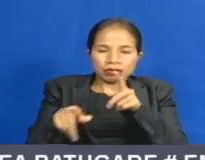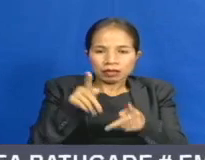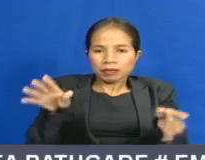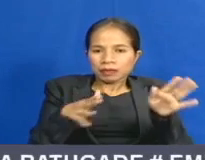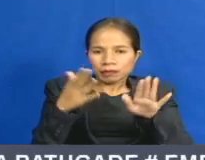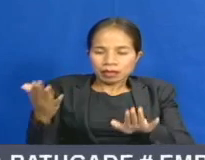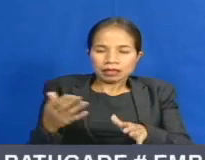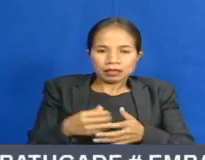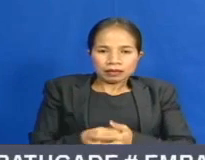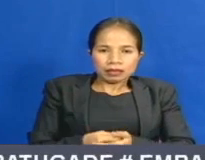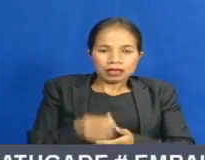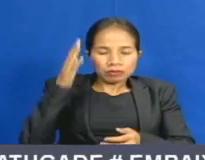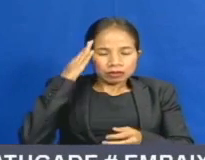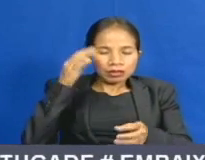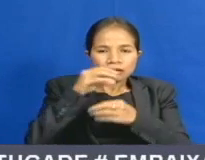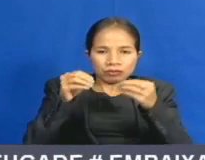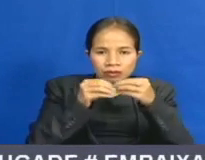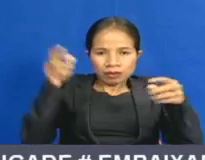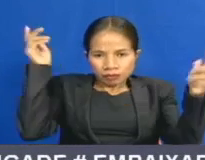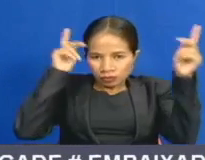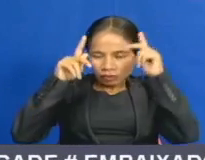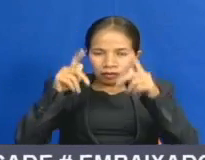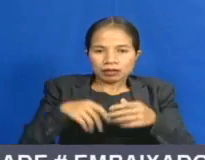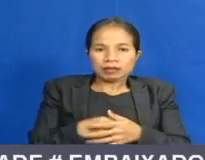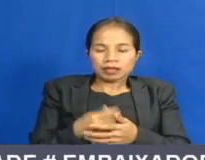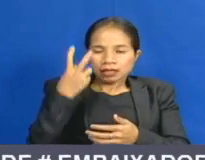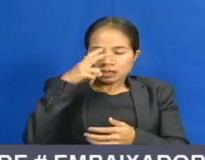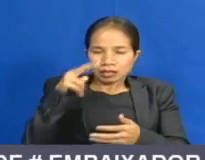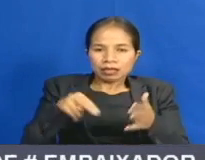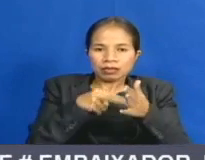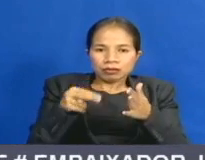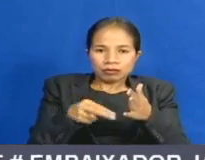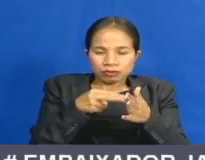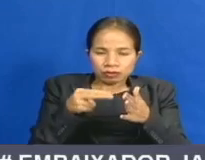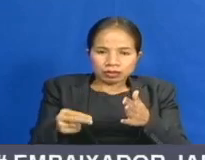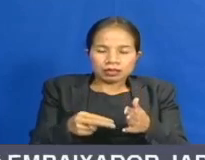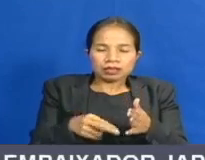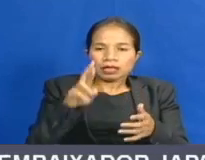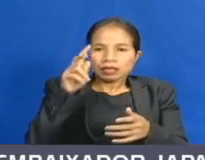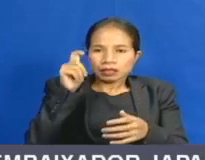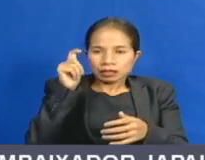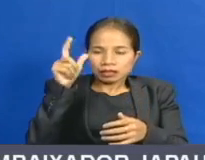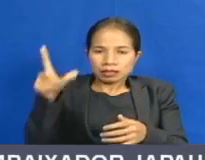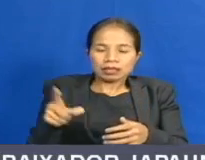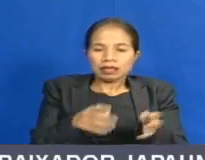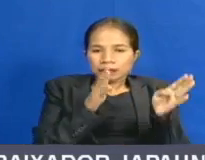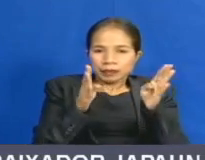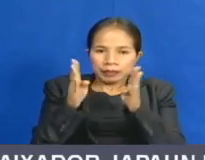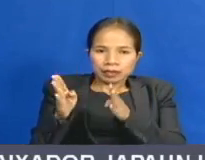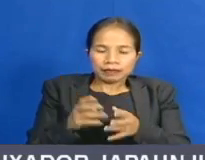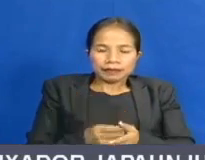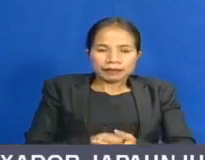vida. Atu hatene kono ba assunto ne, tuir meta kompanya reportazen nebe arteteli prepara.